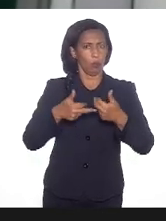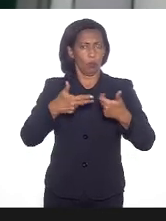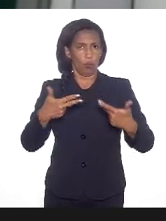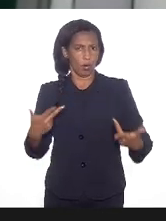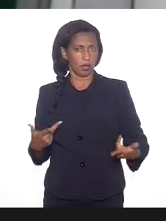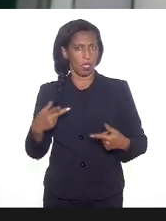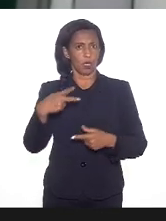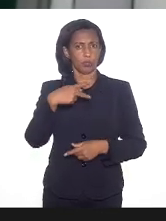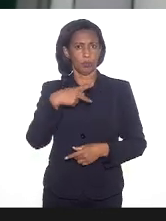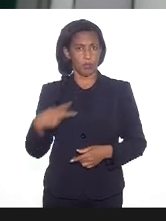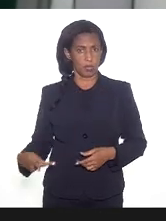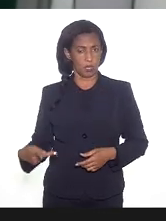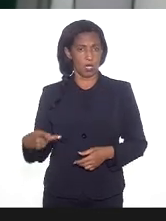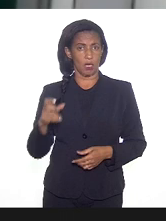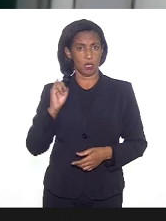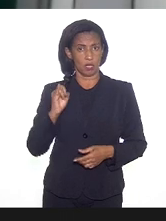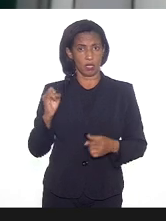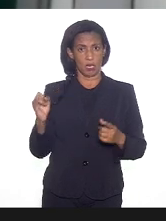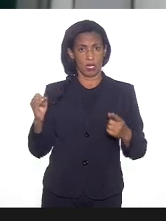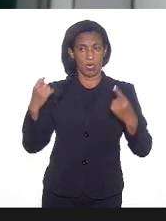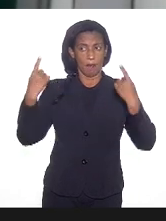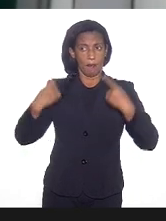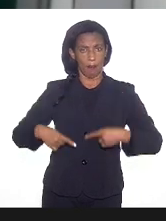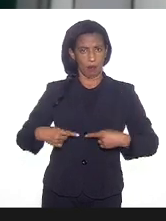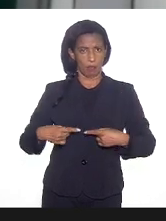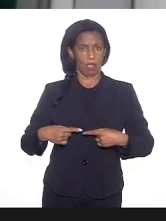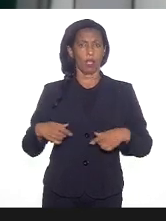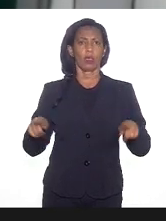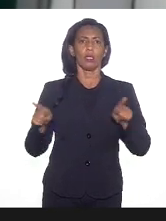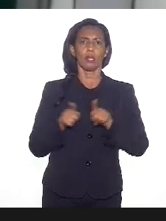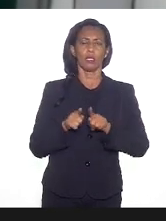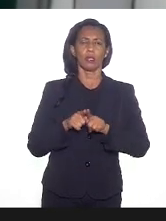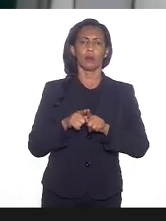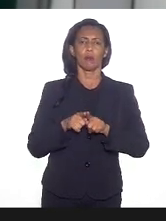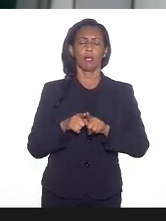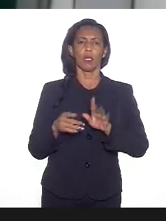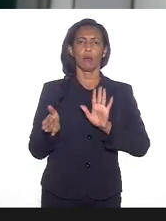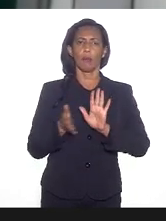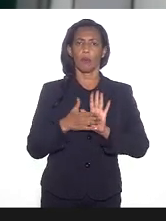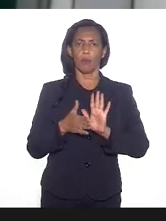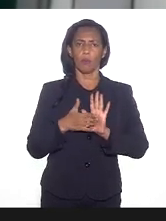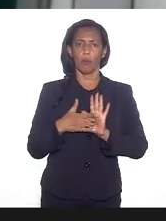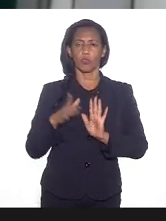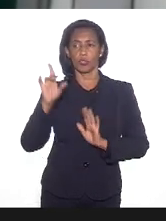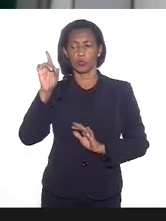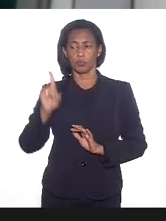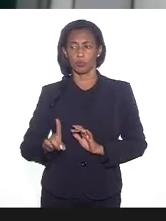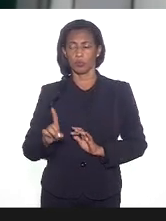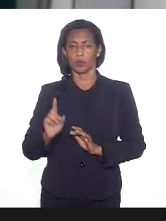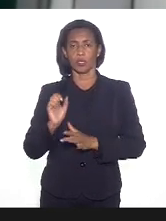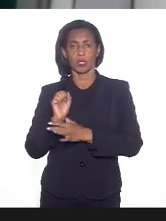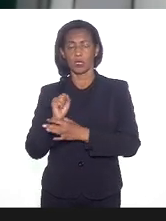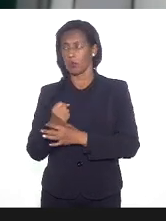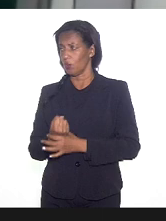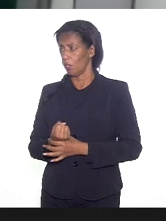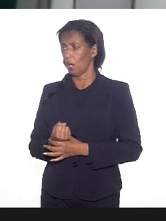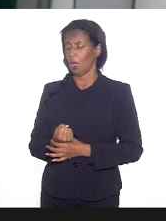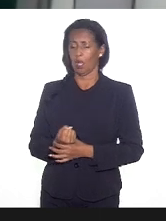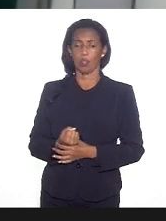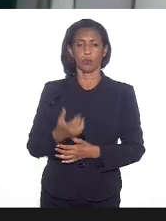do presidente em caso de empate, e traz também a proposta de uma diretoria de segurados